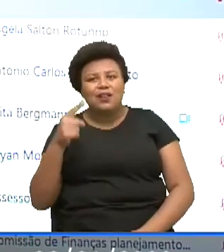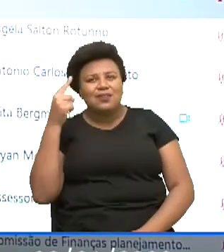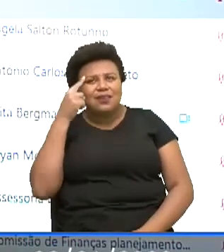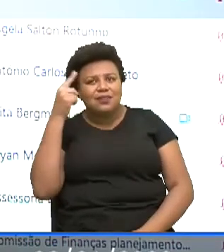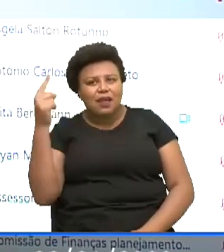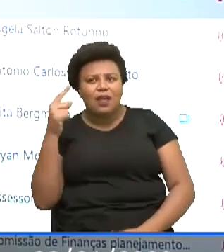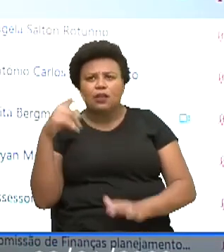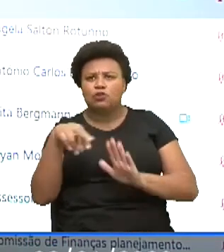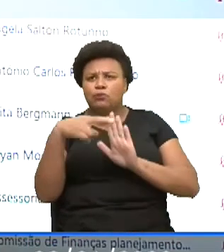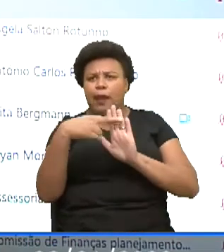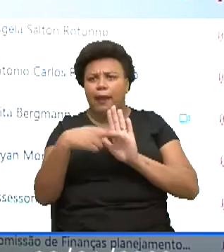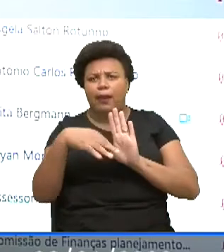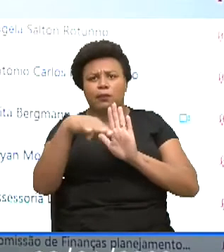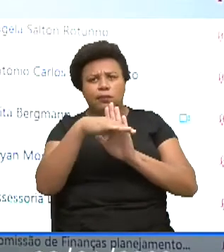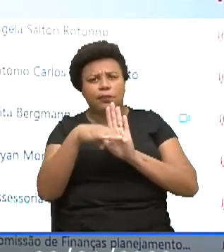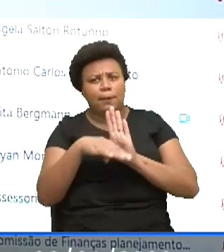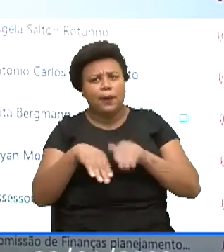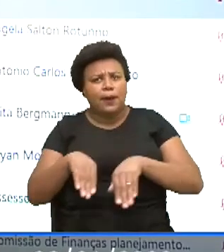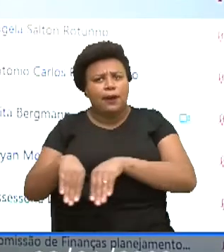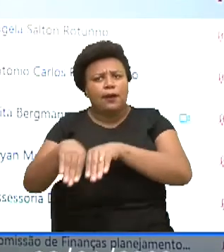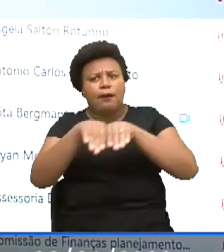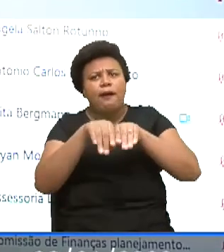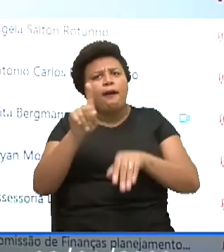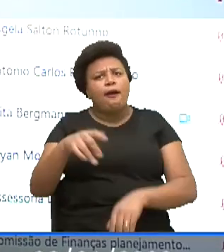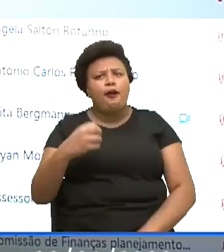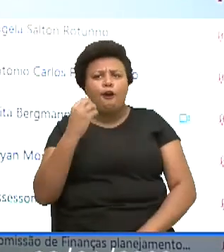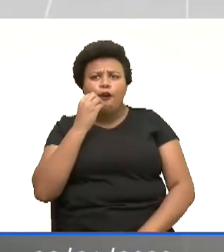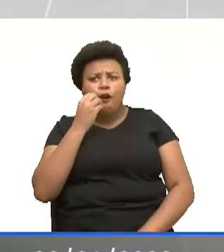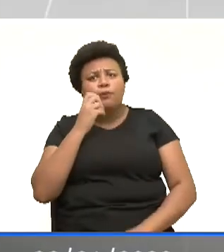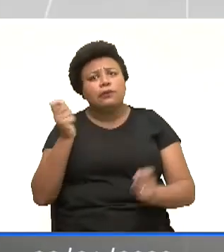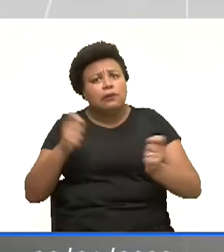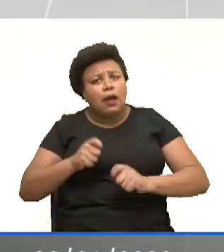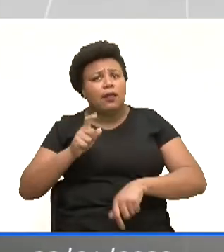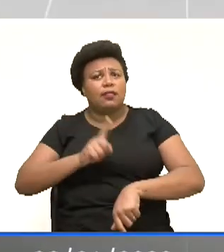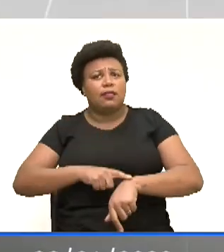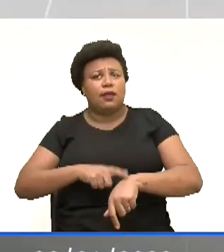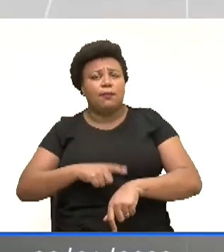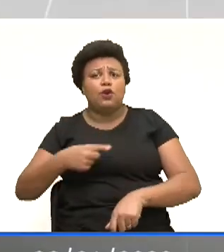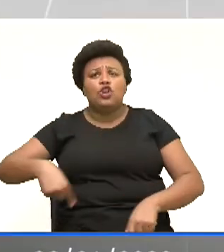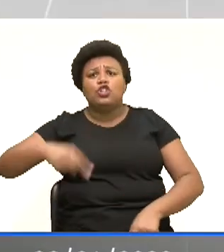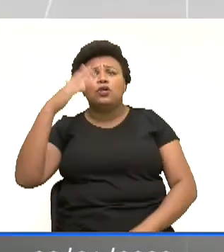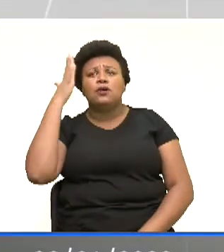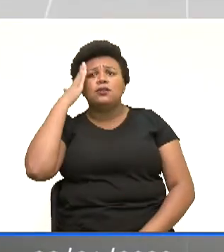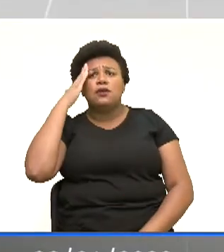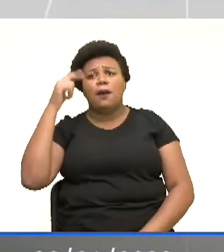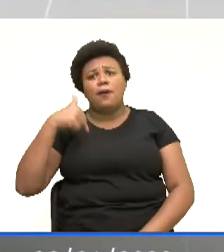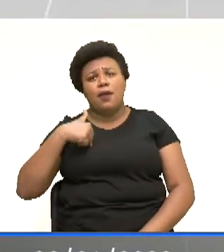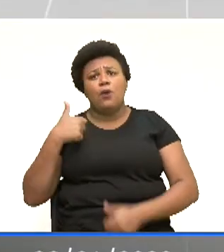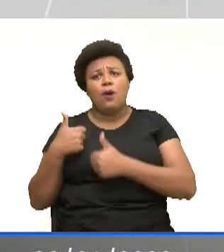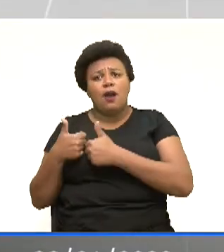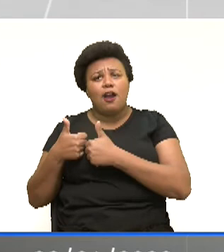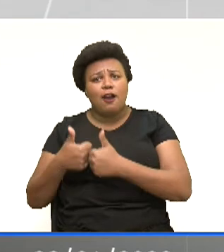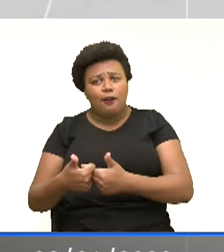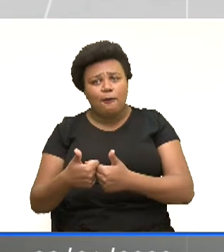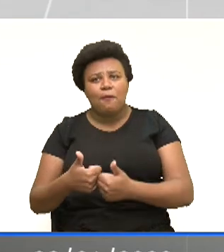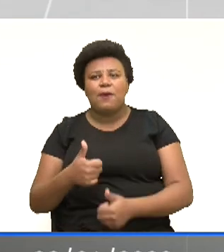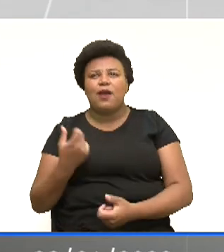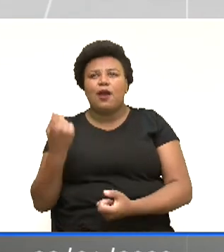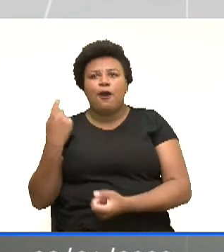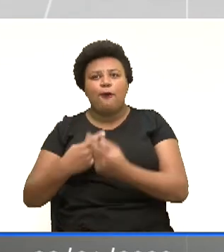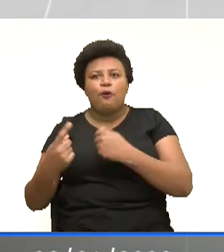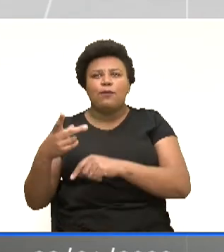de um protocolo, óbvio que está em tempo, e a gente sabe, eu acompanho um pouquinho